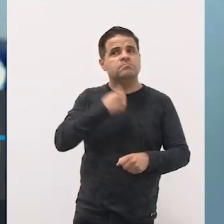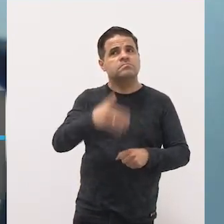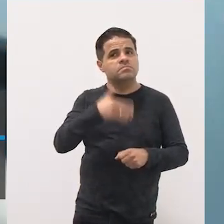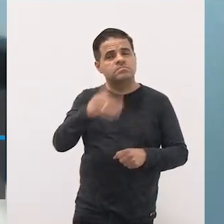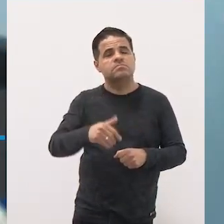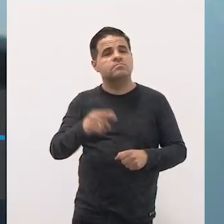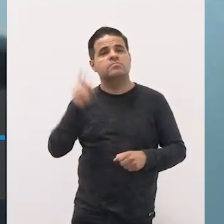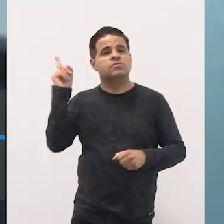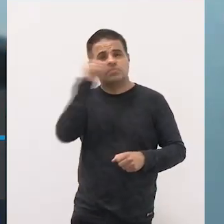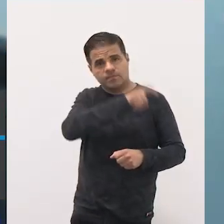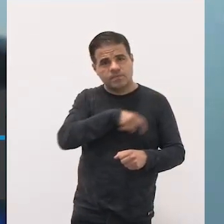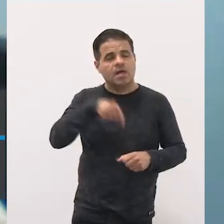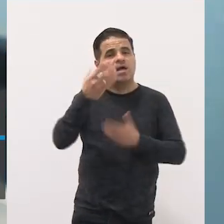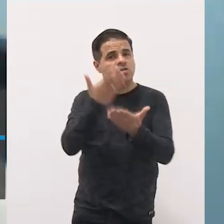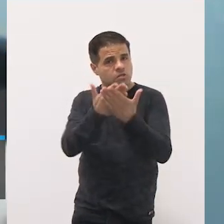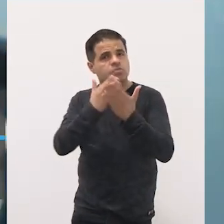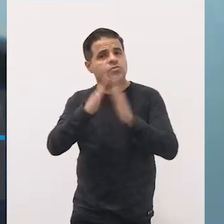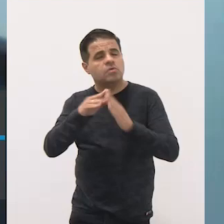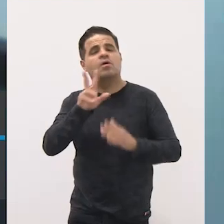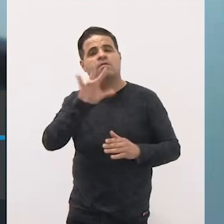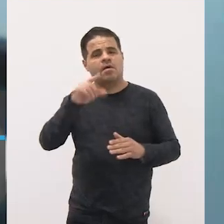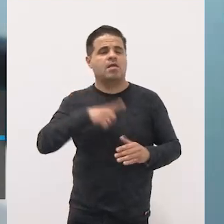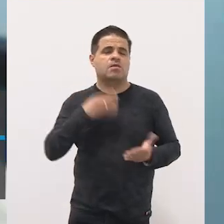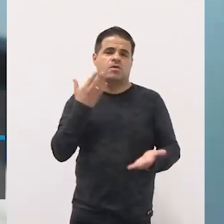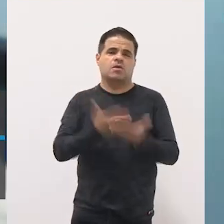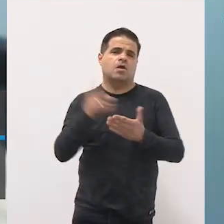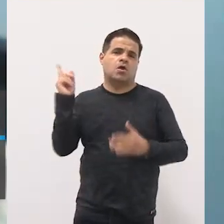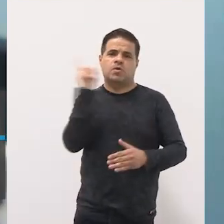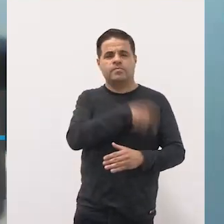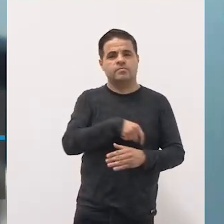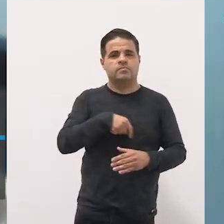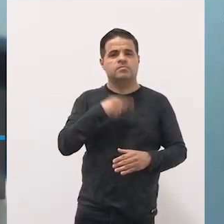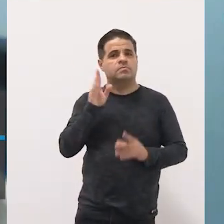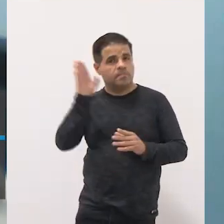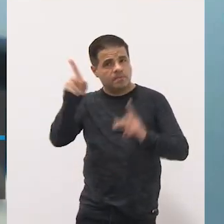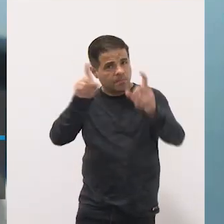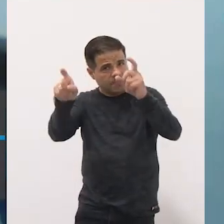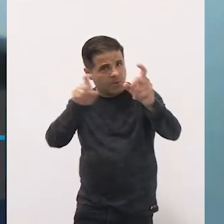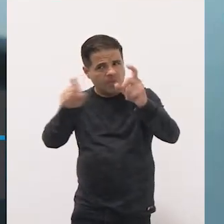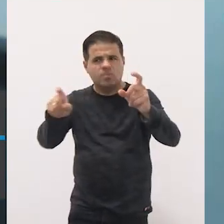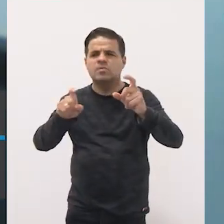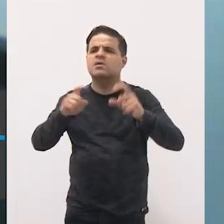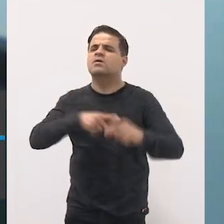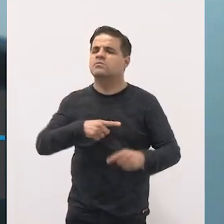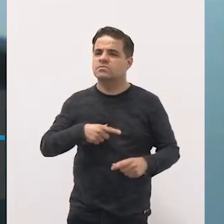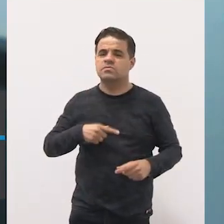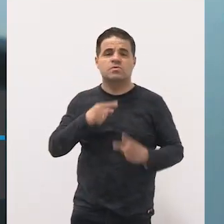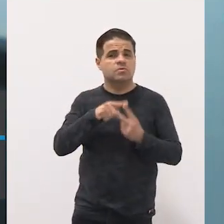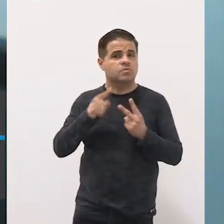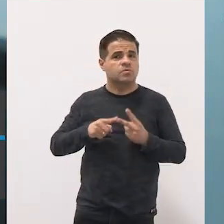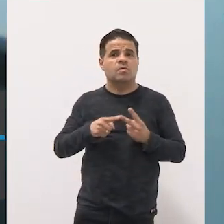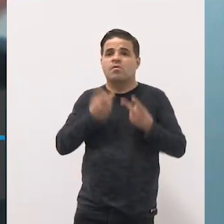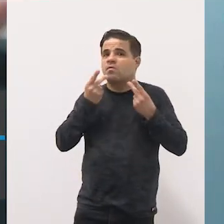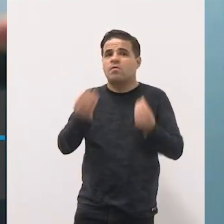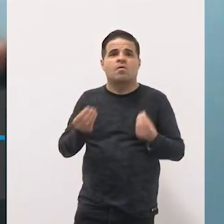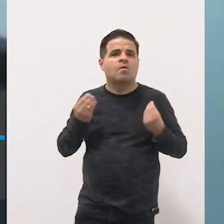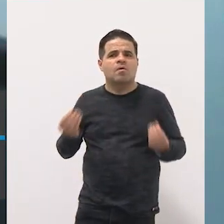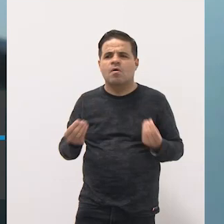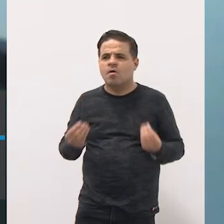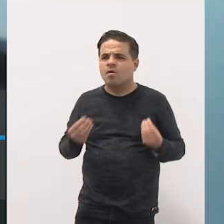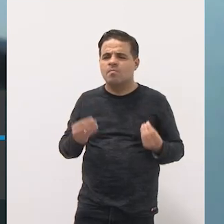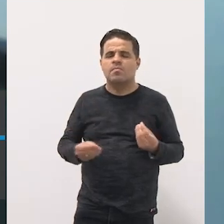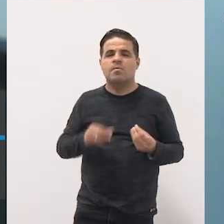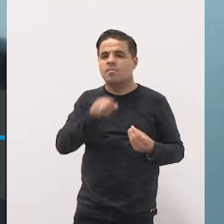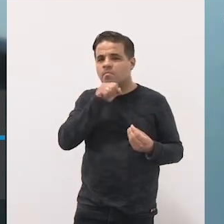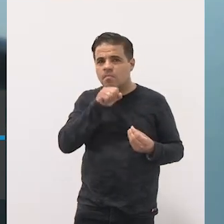vai ter dificuldade para a escola, ela vai ter dificuldade para ir para uma reunião. Eu tenho mães que falam como é que é,